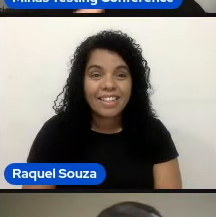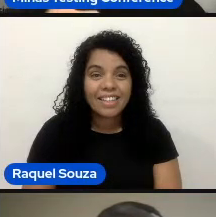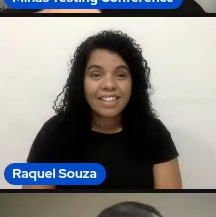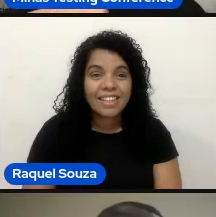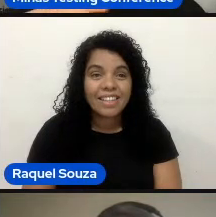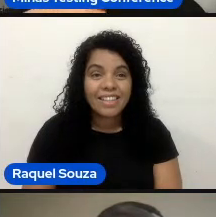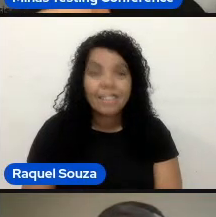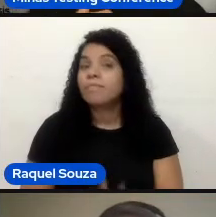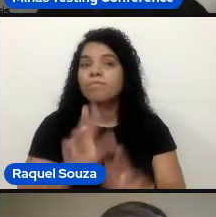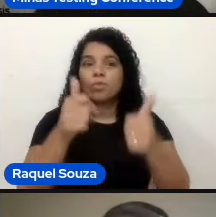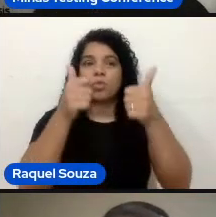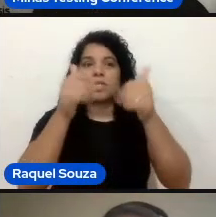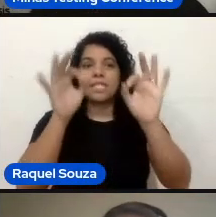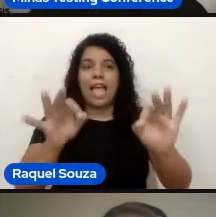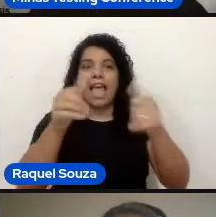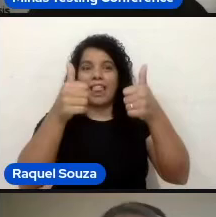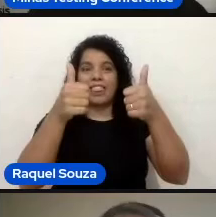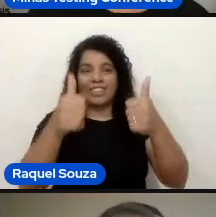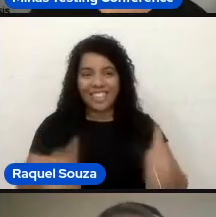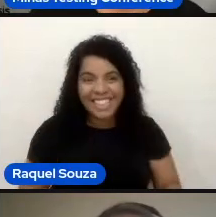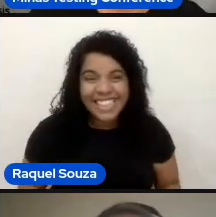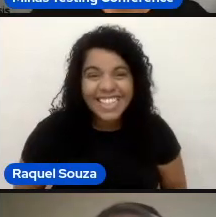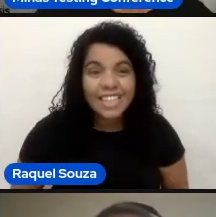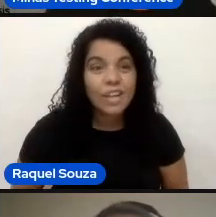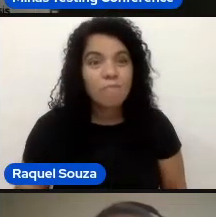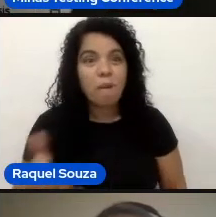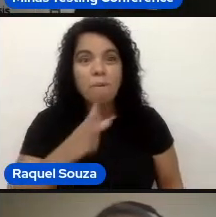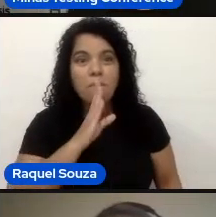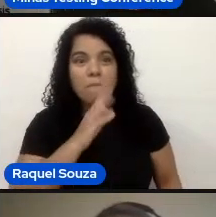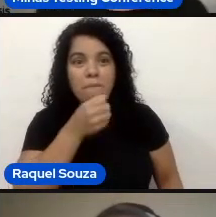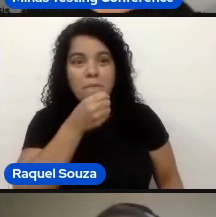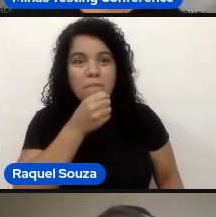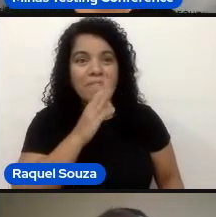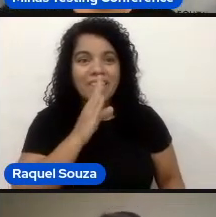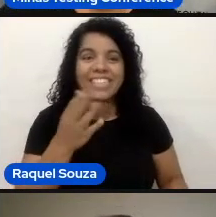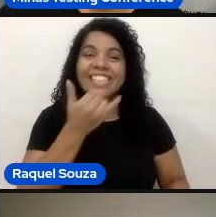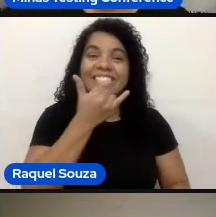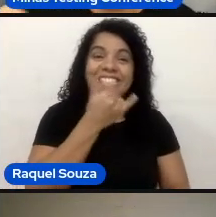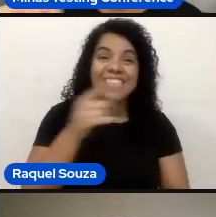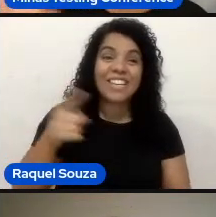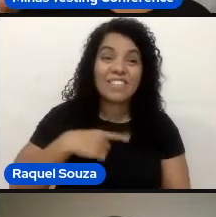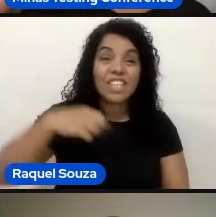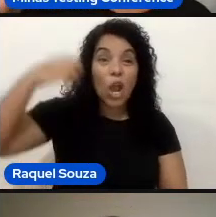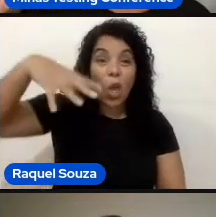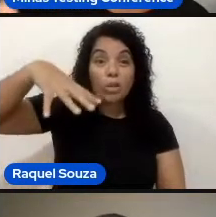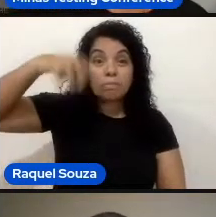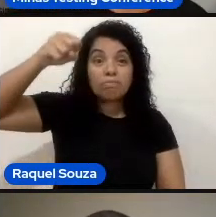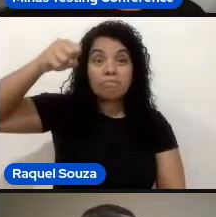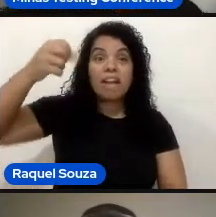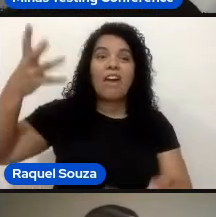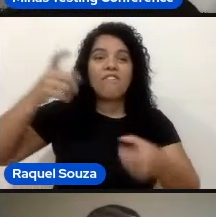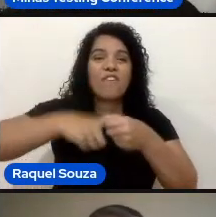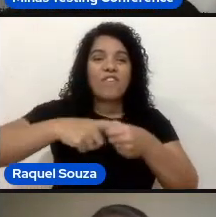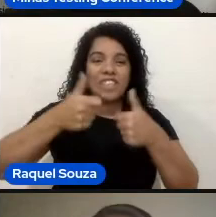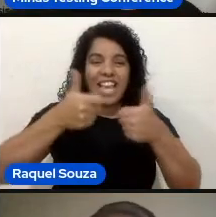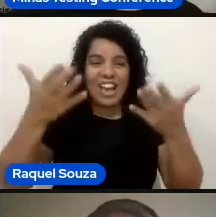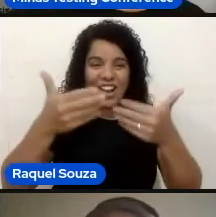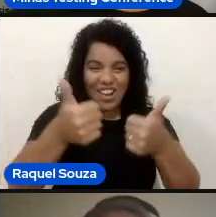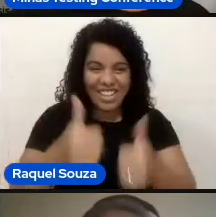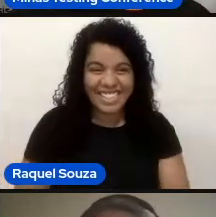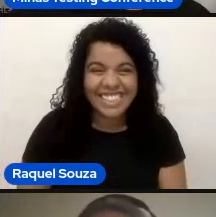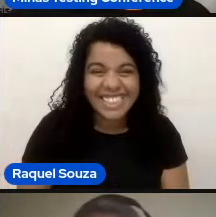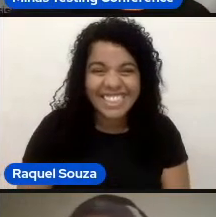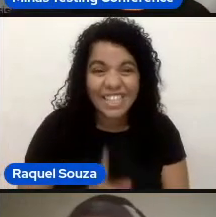Tudo certo. Eu não tinha áudio. Desculpa, gente, caiu a luz aqui em casa. Agora voltei. Pode Meu áudio seguir. tá